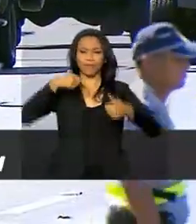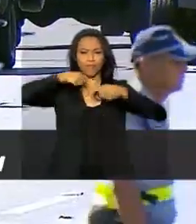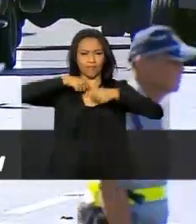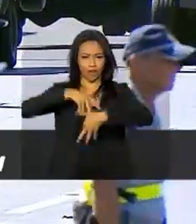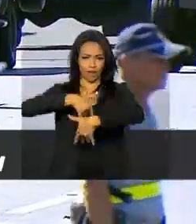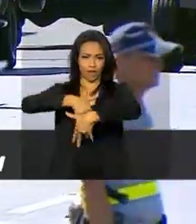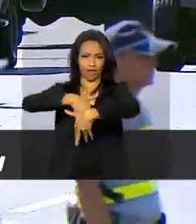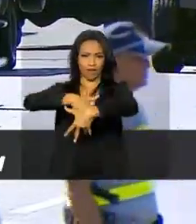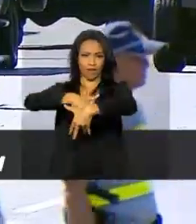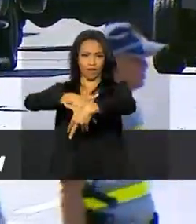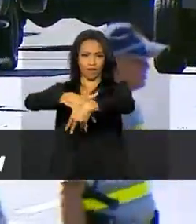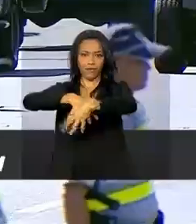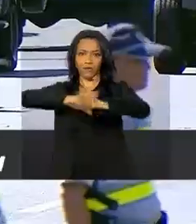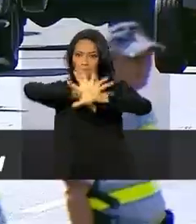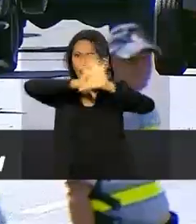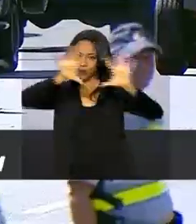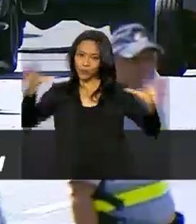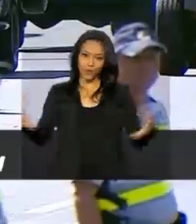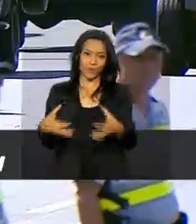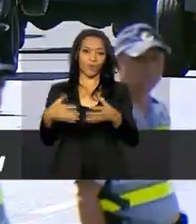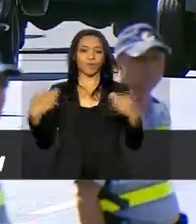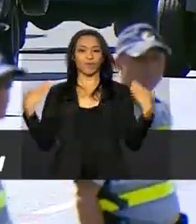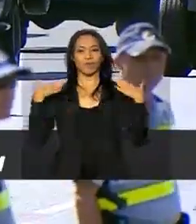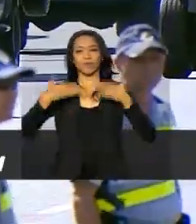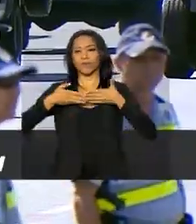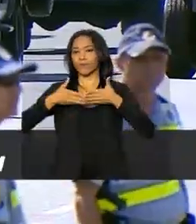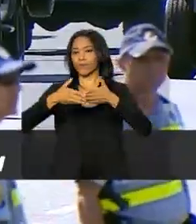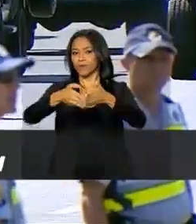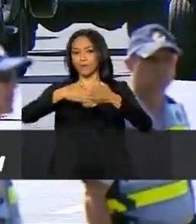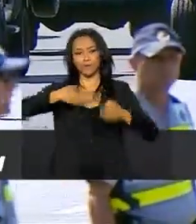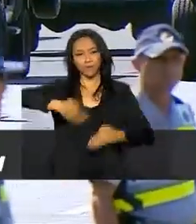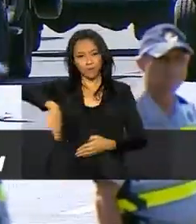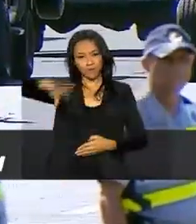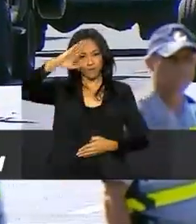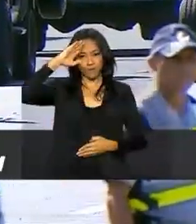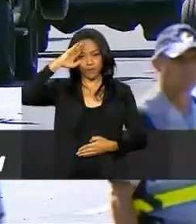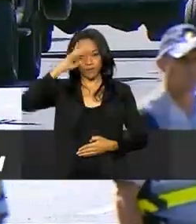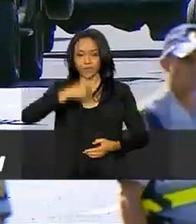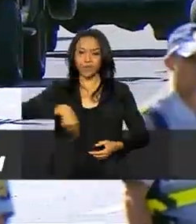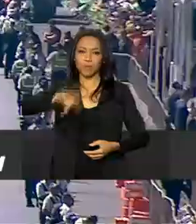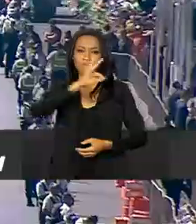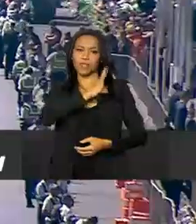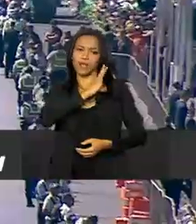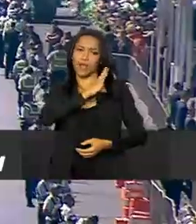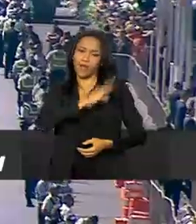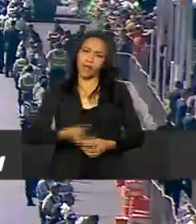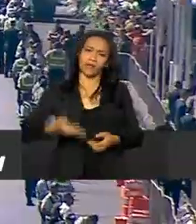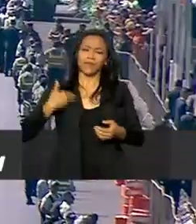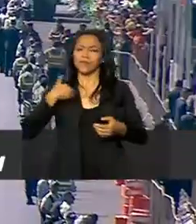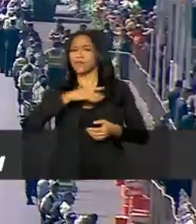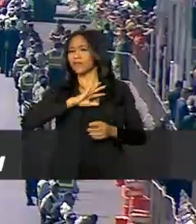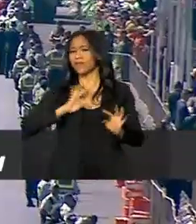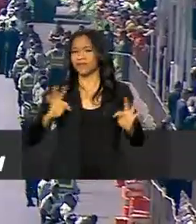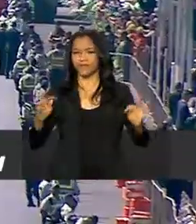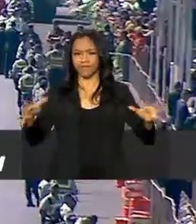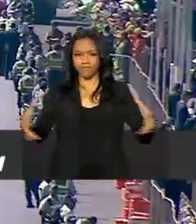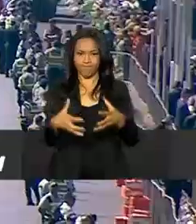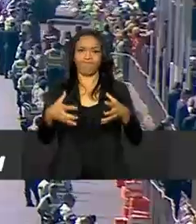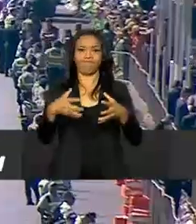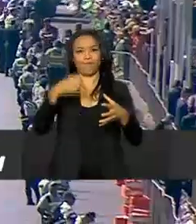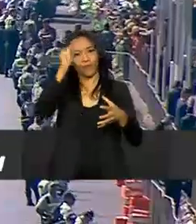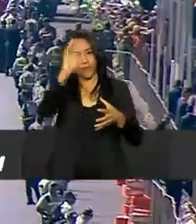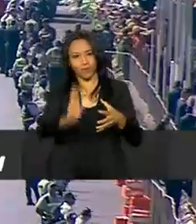Armadas Brasileiras e demais instituições militares e policiais do país.